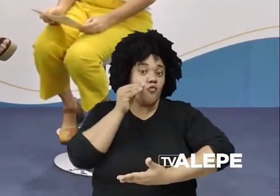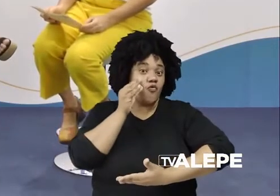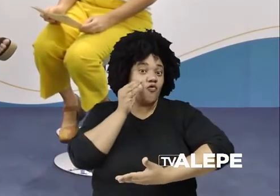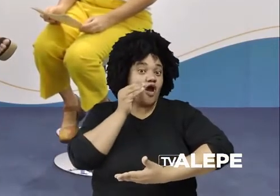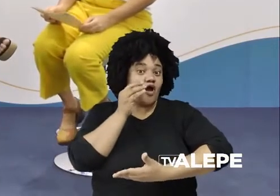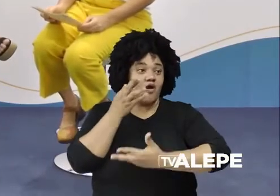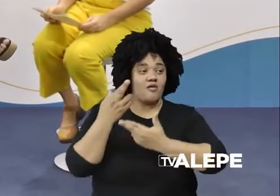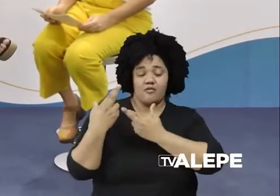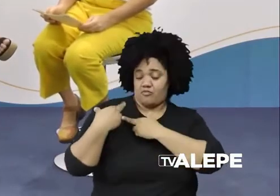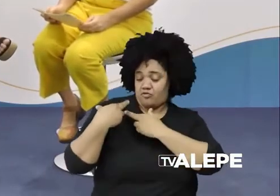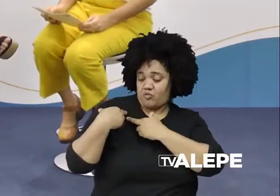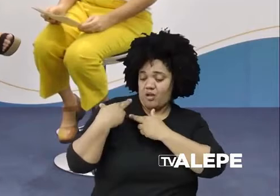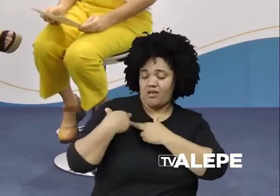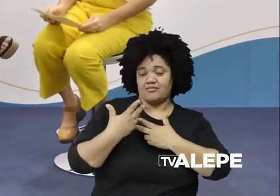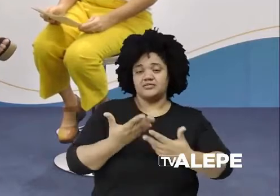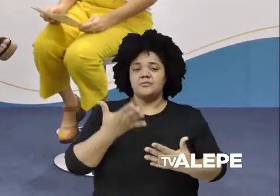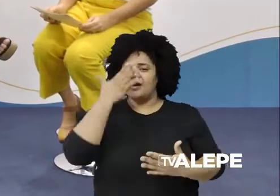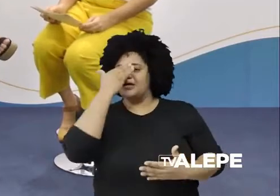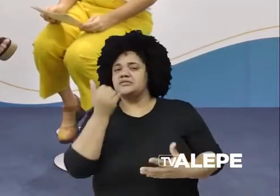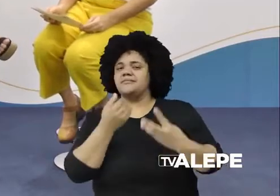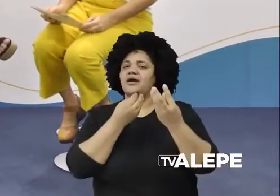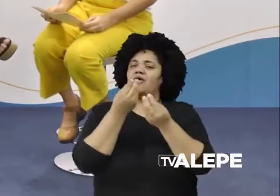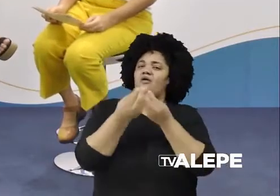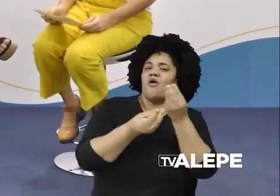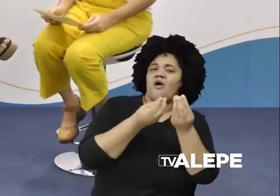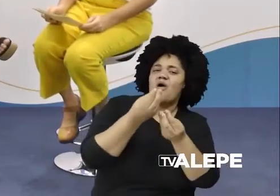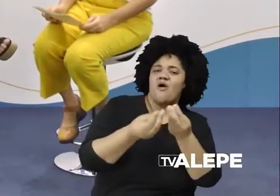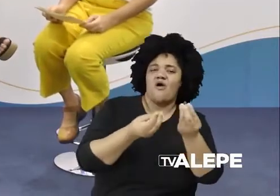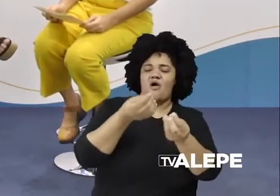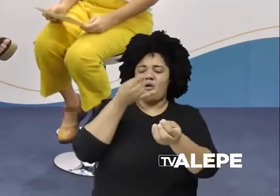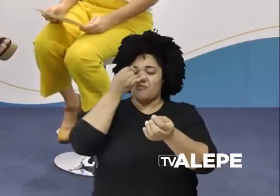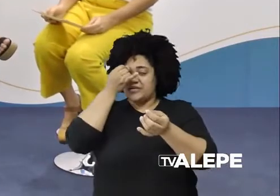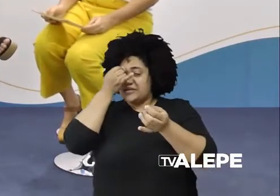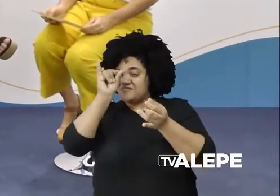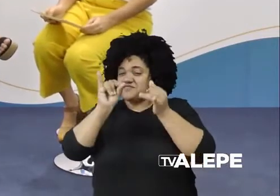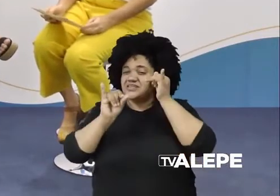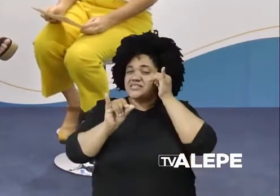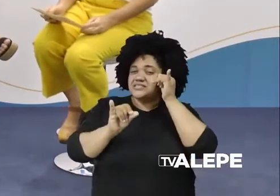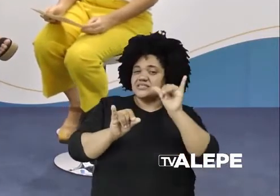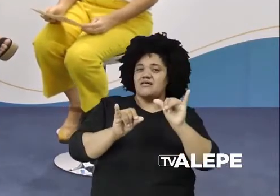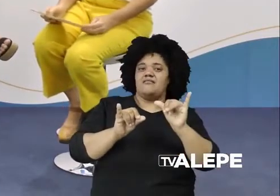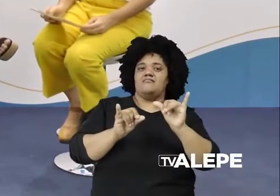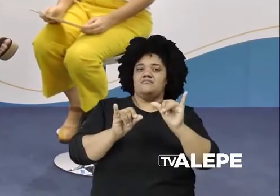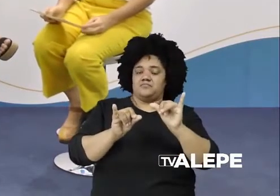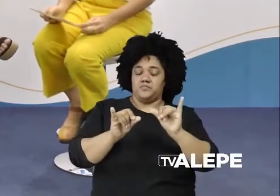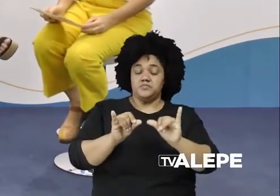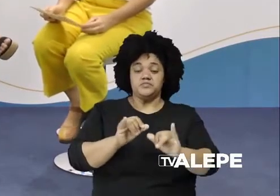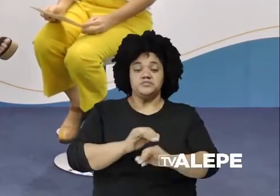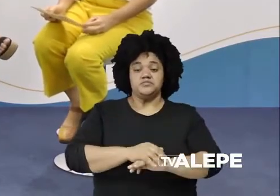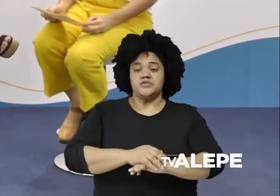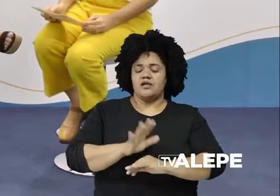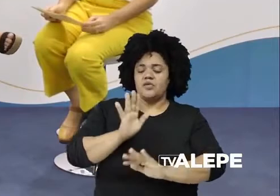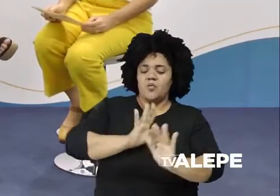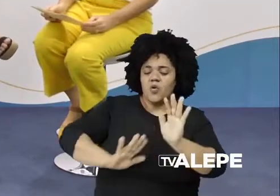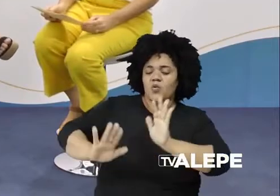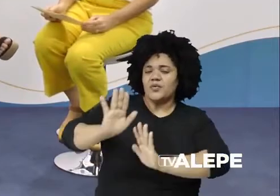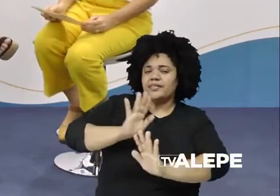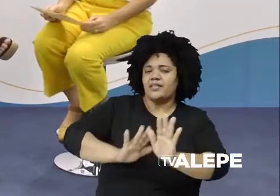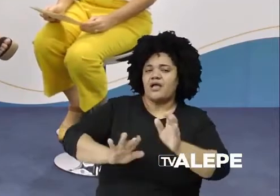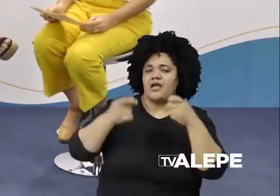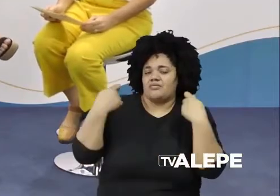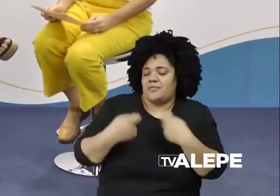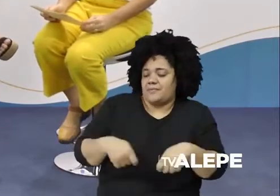os responsáveis, para saber como é que a gente deve fazer prevenções em relação a esses cuidados que